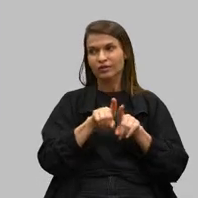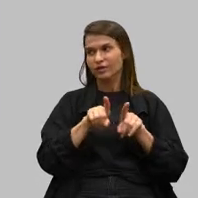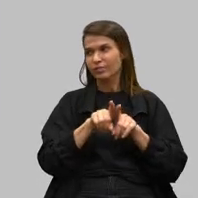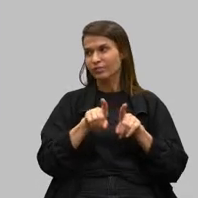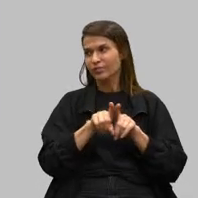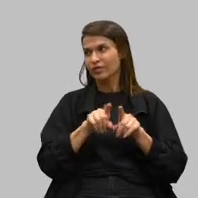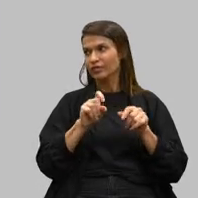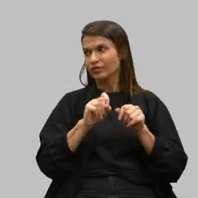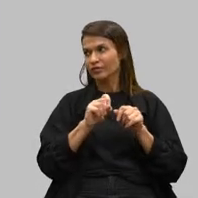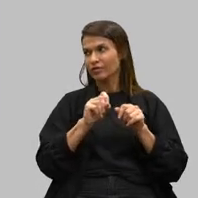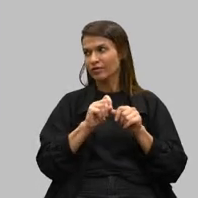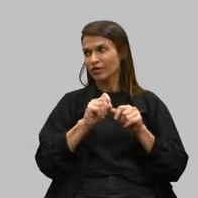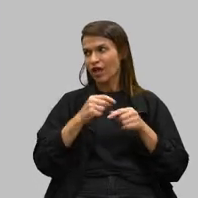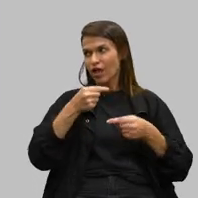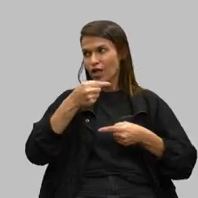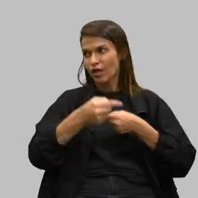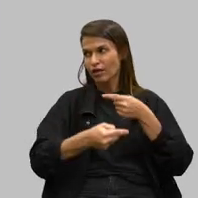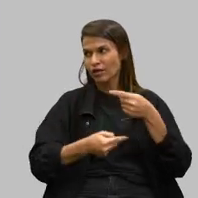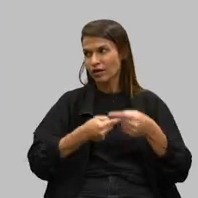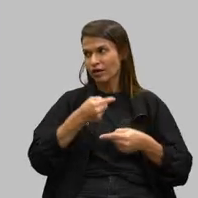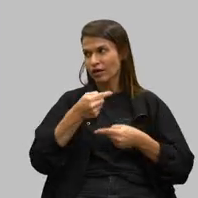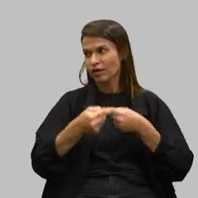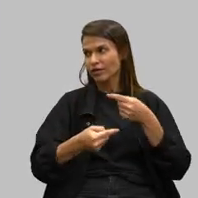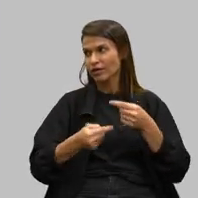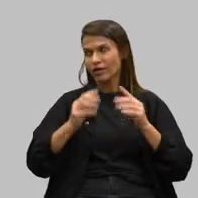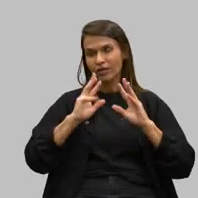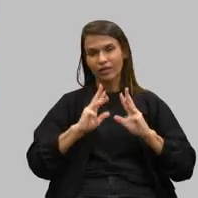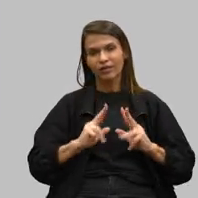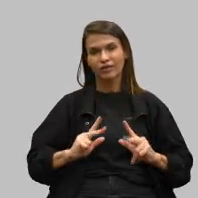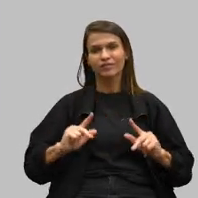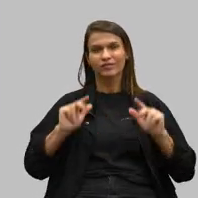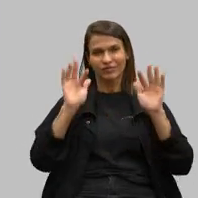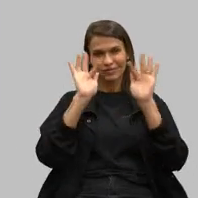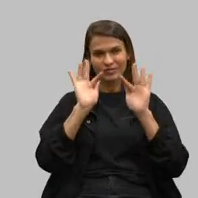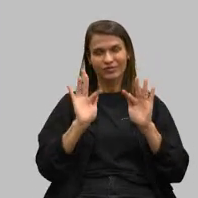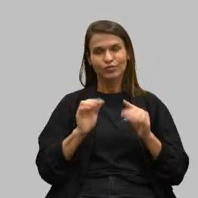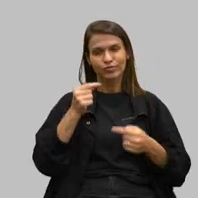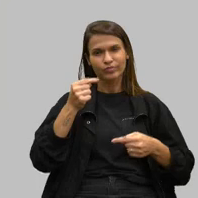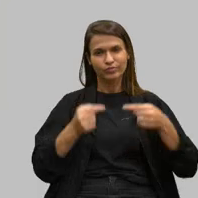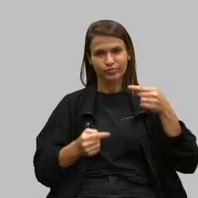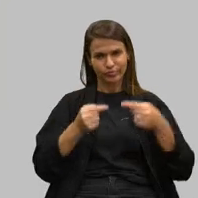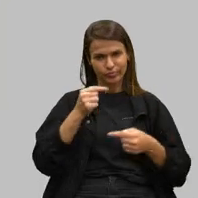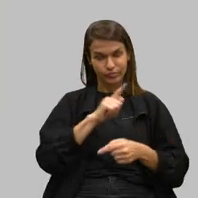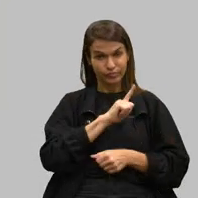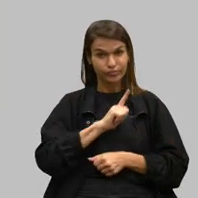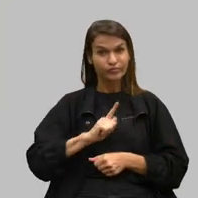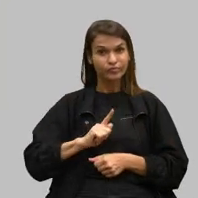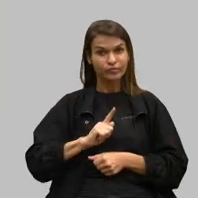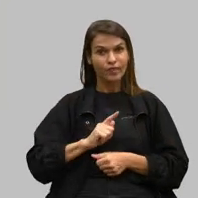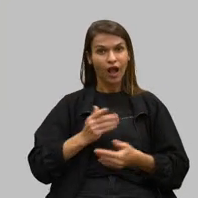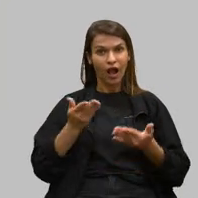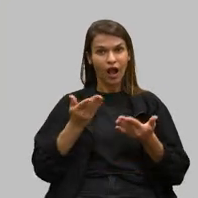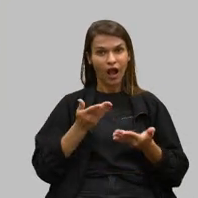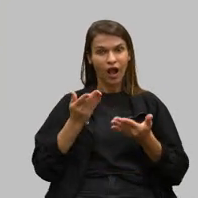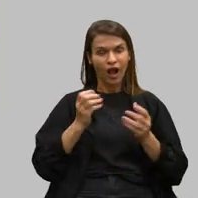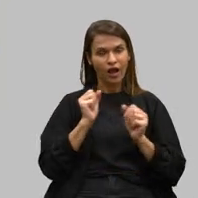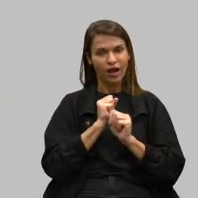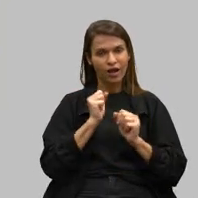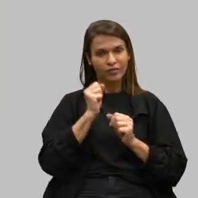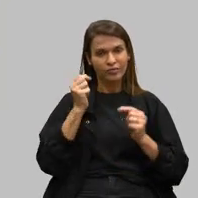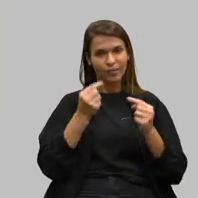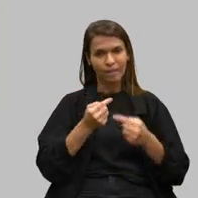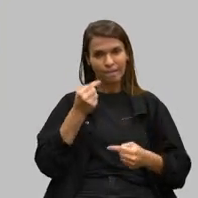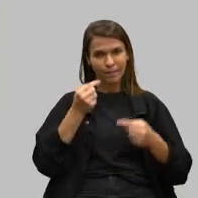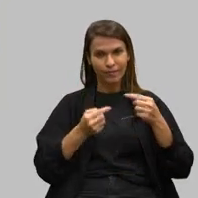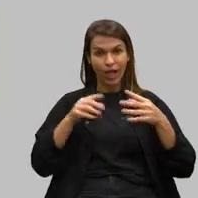e saindo dessa fila. Mas a gente fica muito feliz com essa política. O governador, ele adora, adora essa política. Já emendando